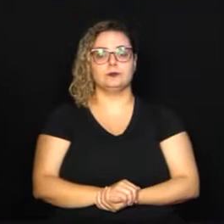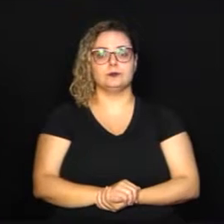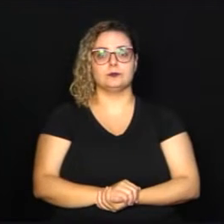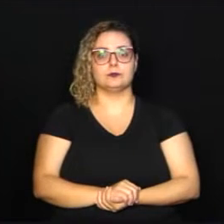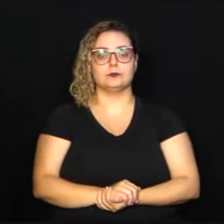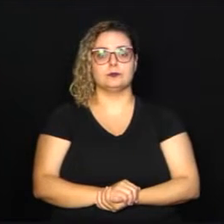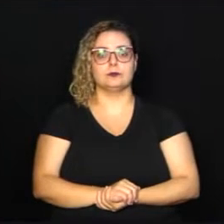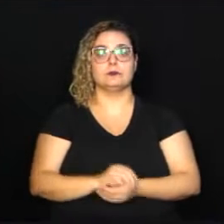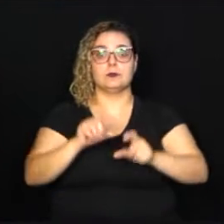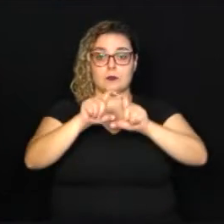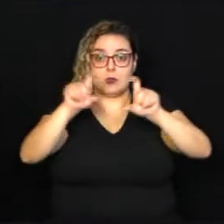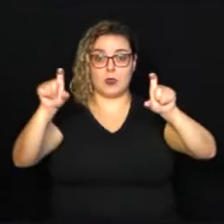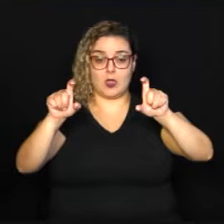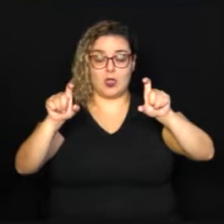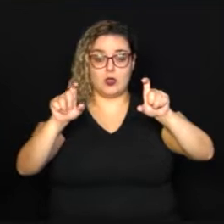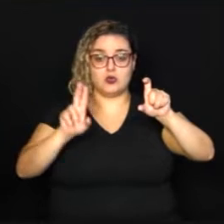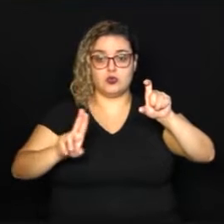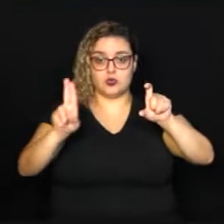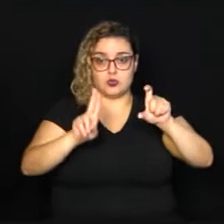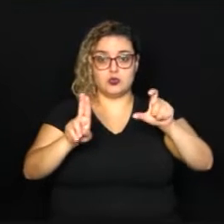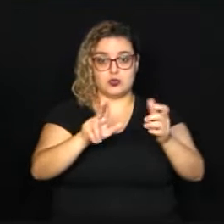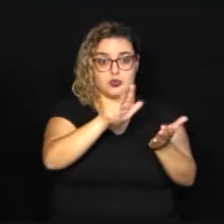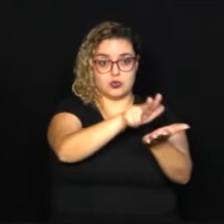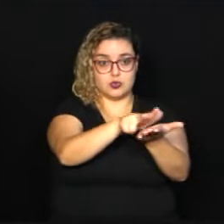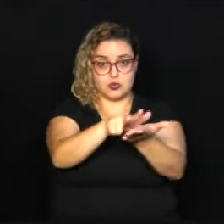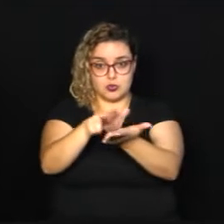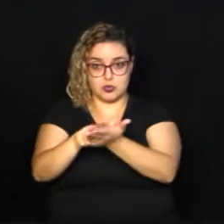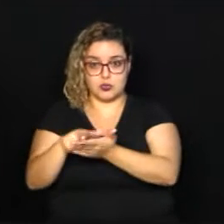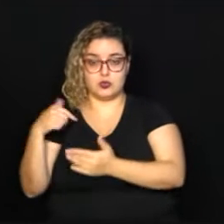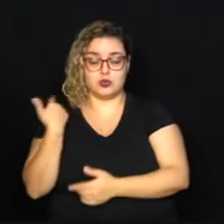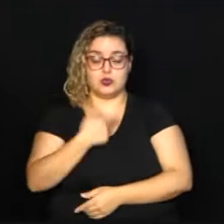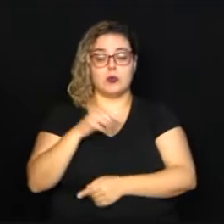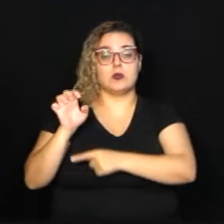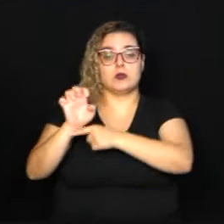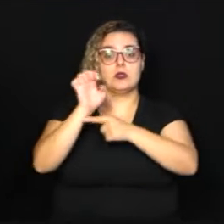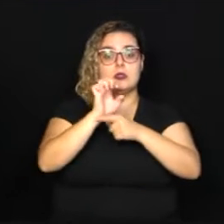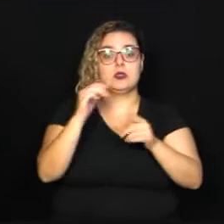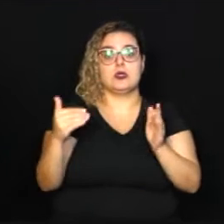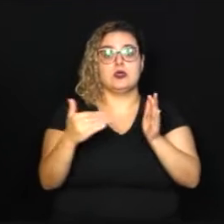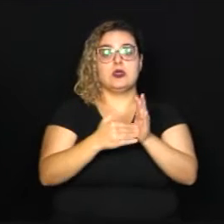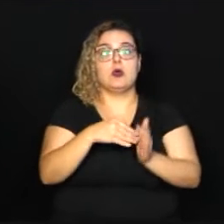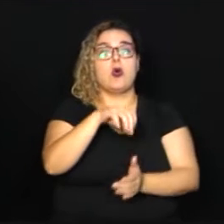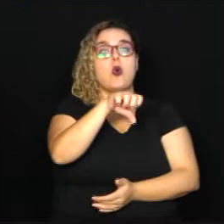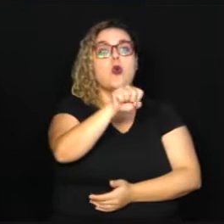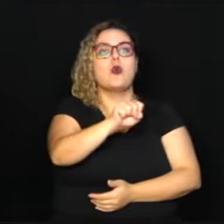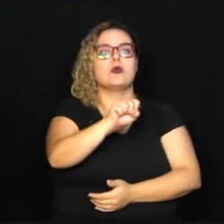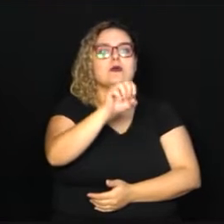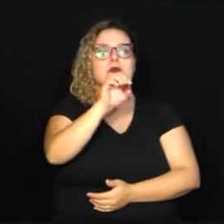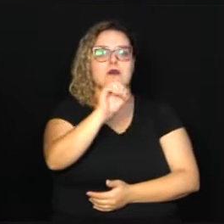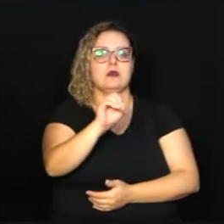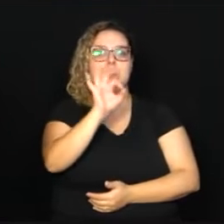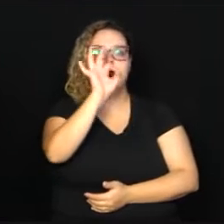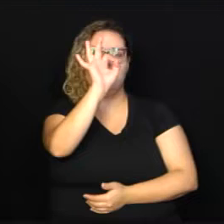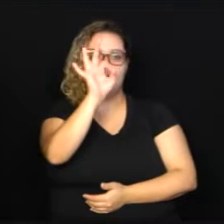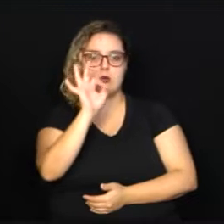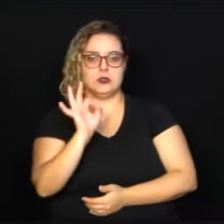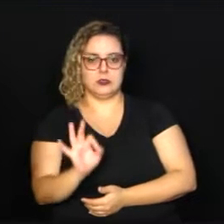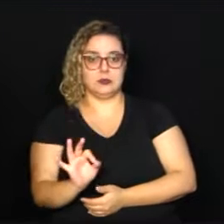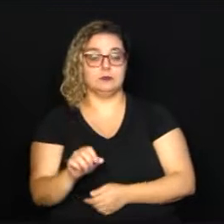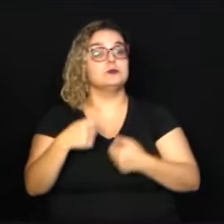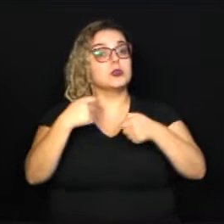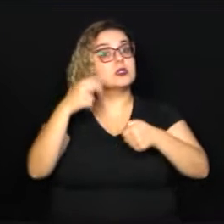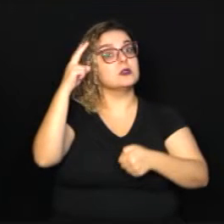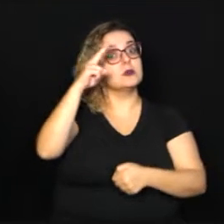As taxas de ocupação no nosso estado chegam a 80%. Nós temos que lembrar que no